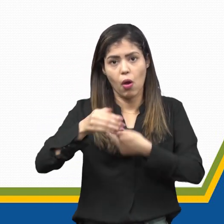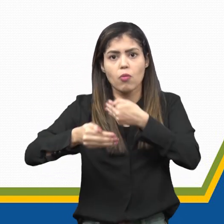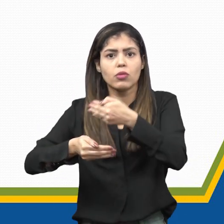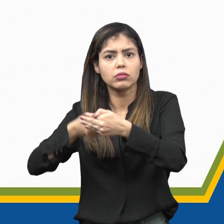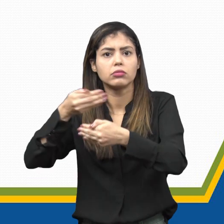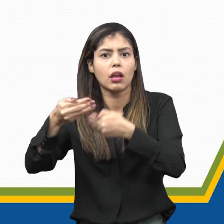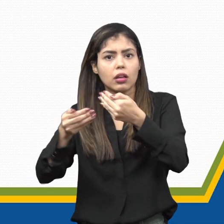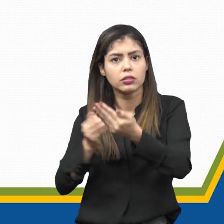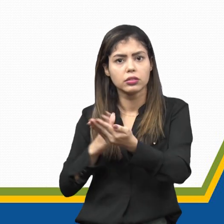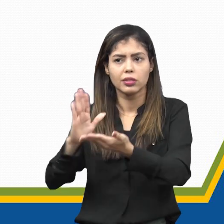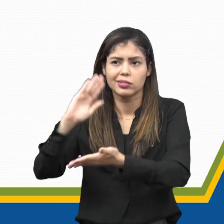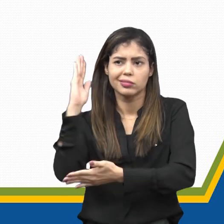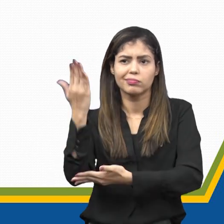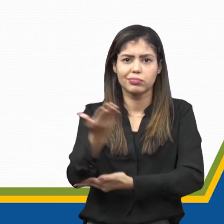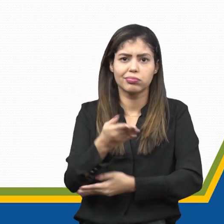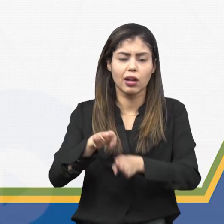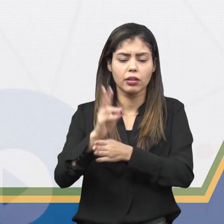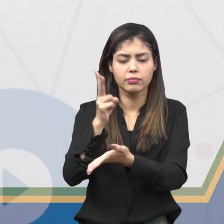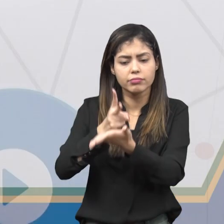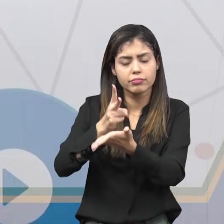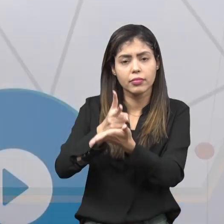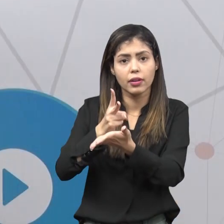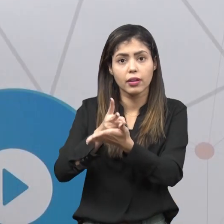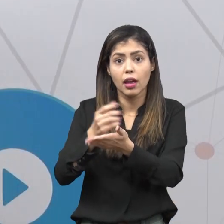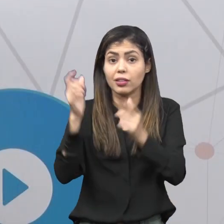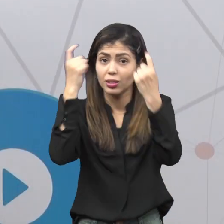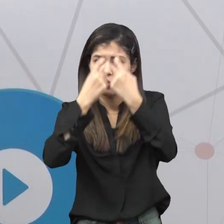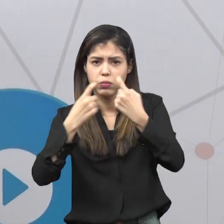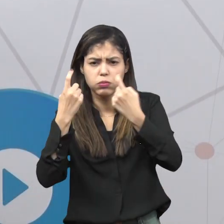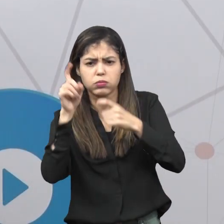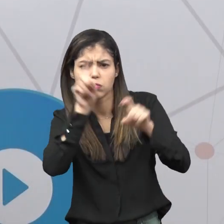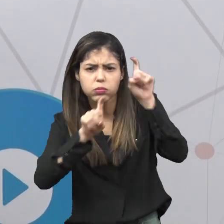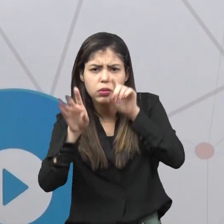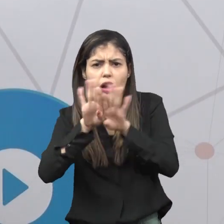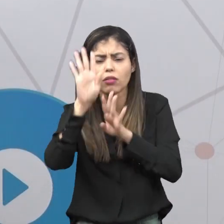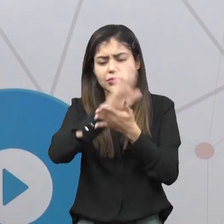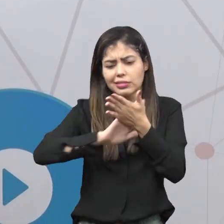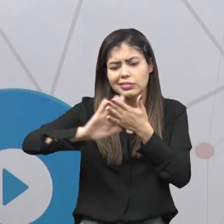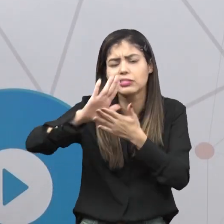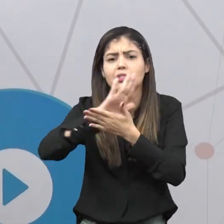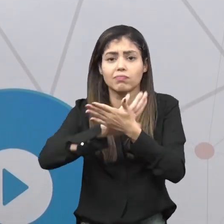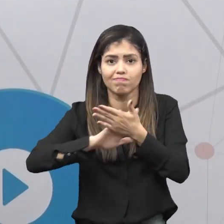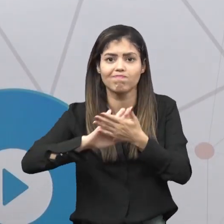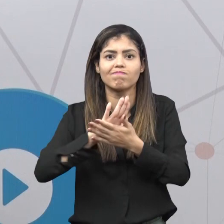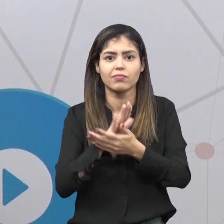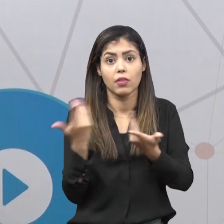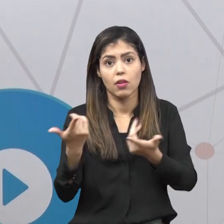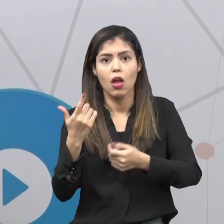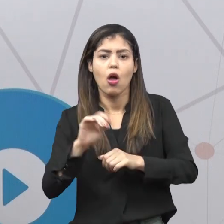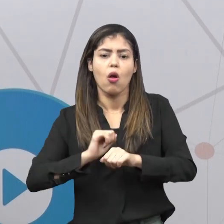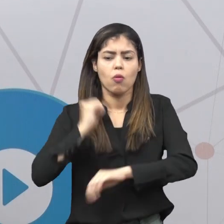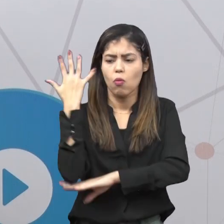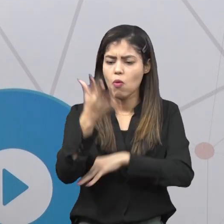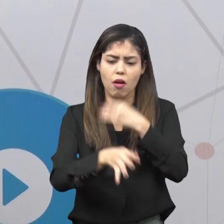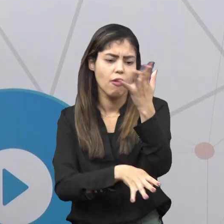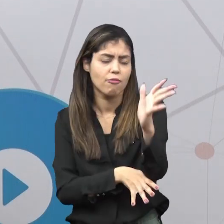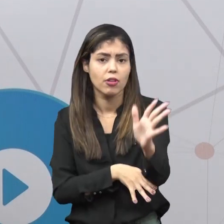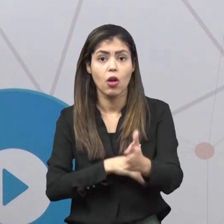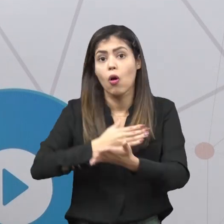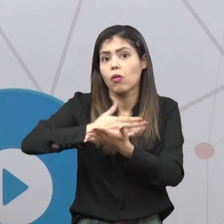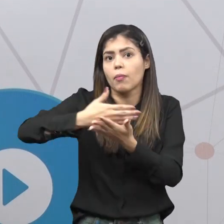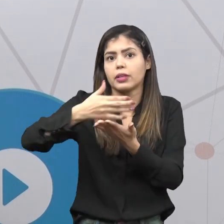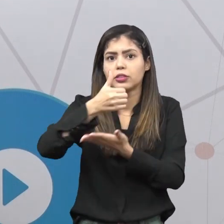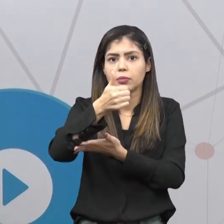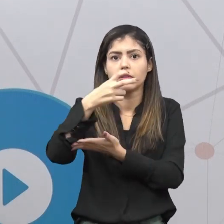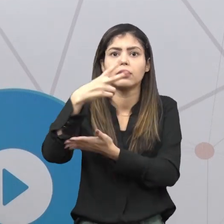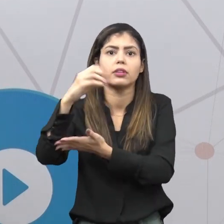de devastação, né, de não se preocupar aí com a questão ambiental começa no Brasil